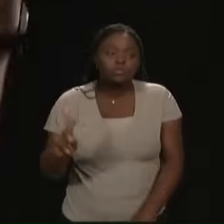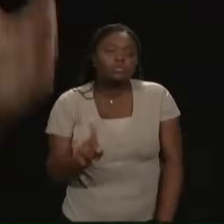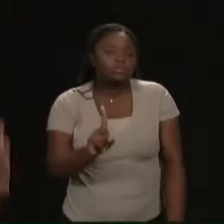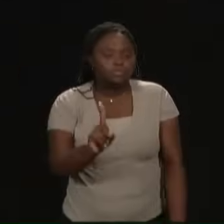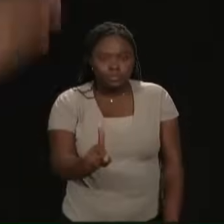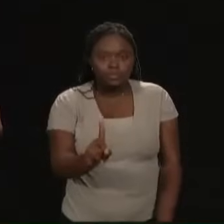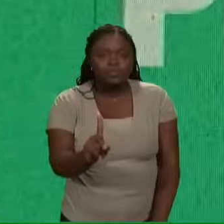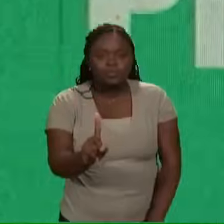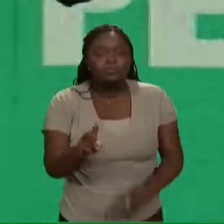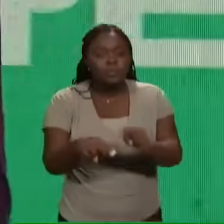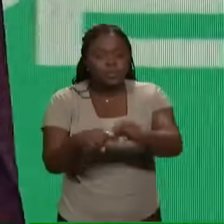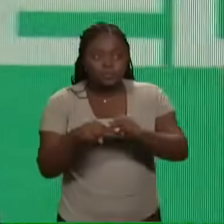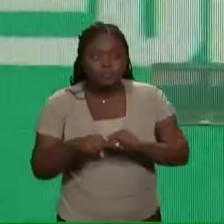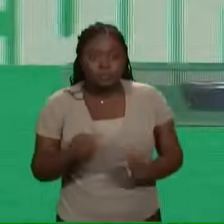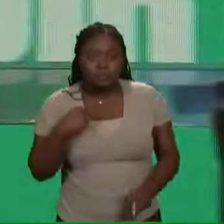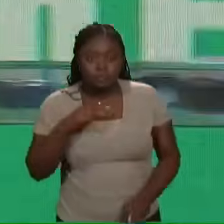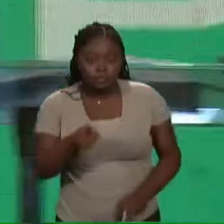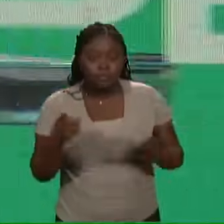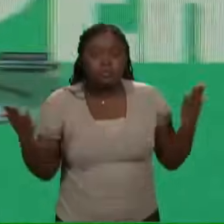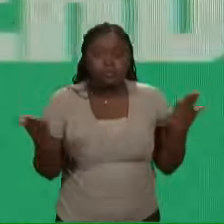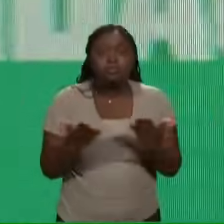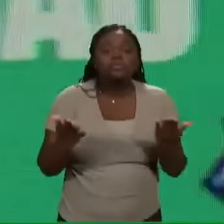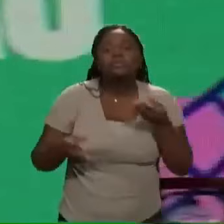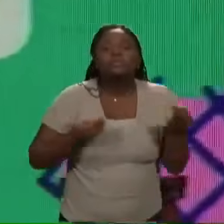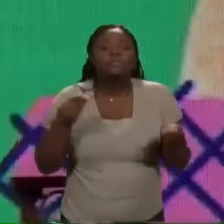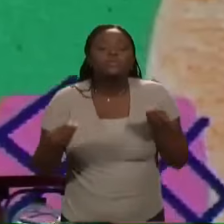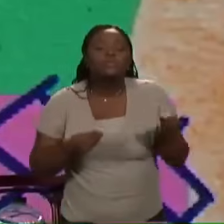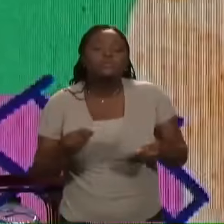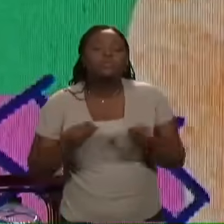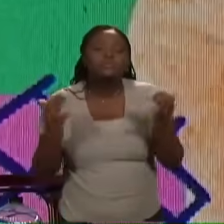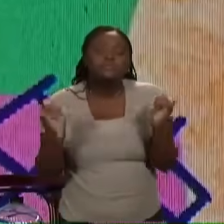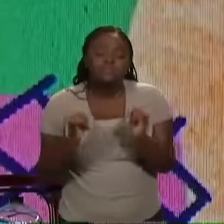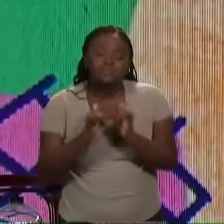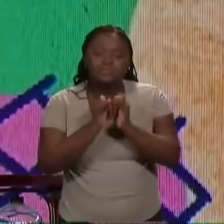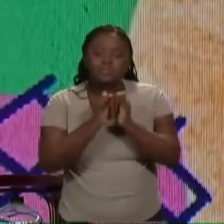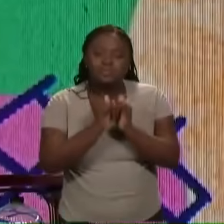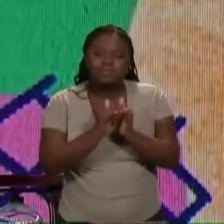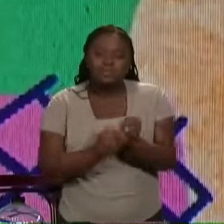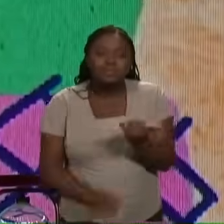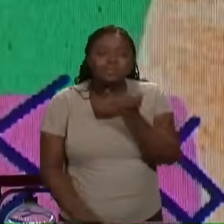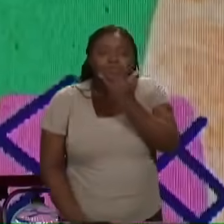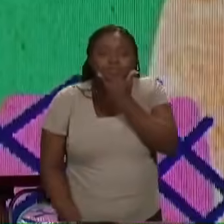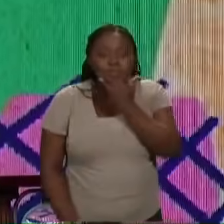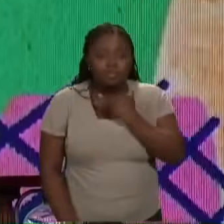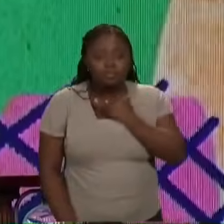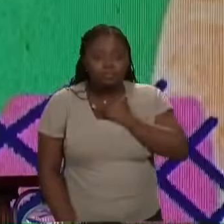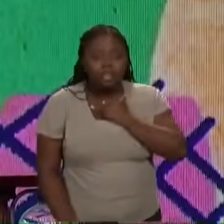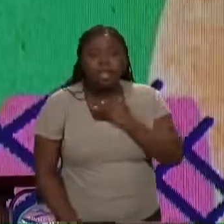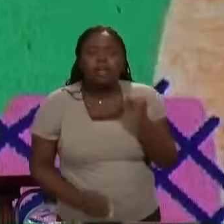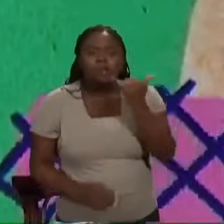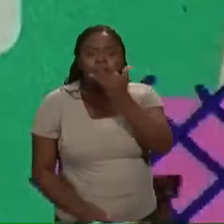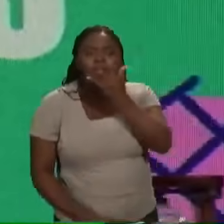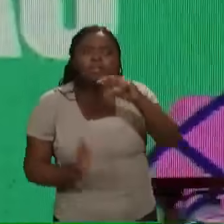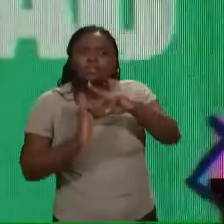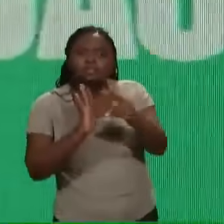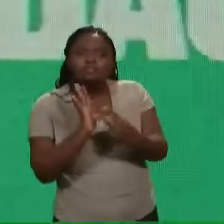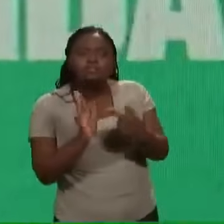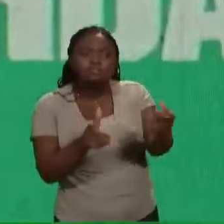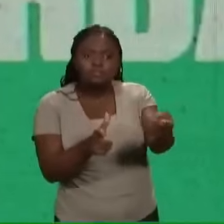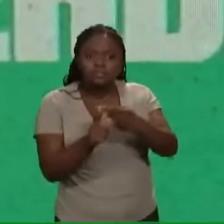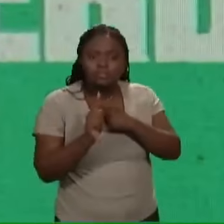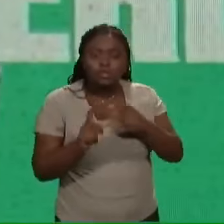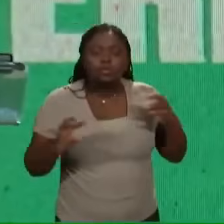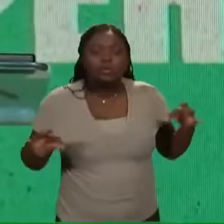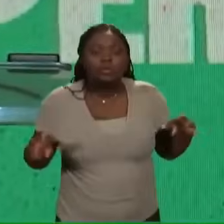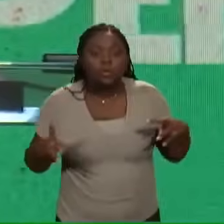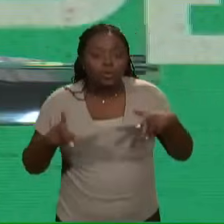E é por isso que eu e você hoje somos o quê? Perdoados. Perdão é uma dívida. Nós